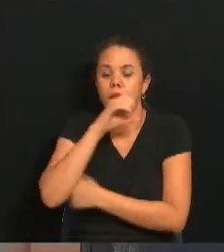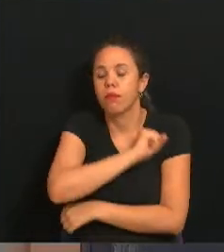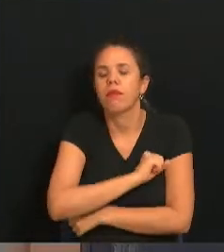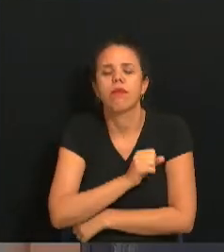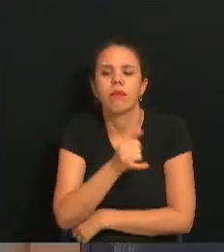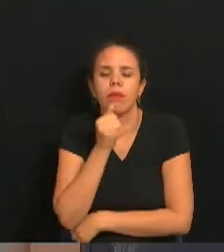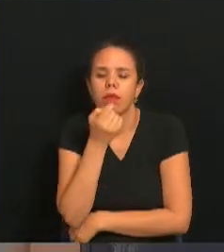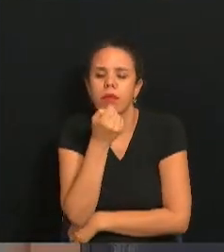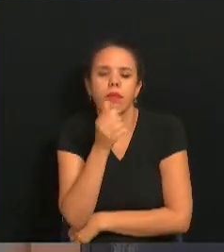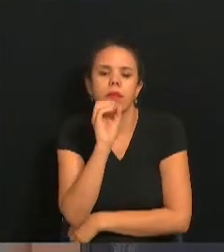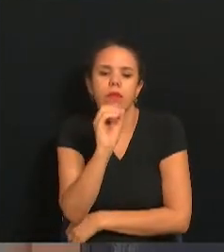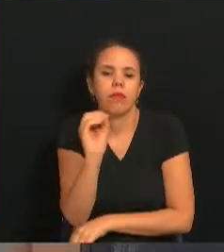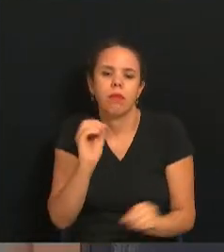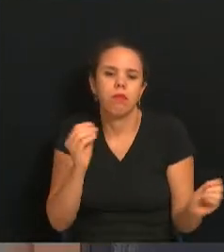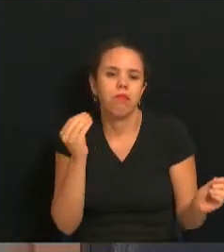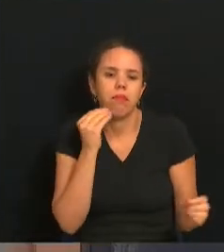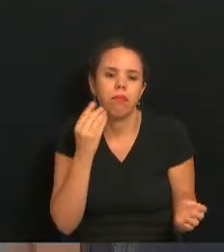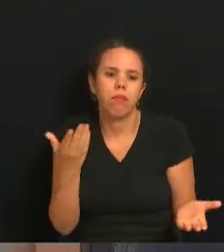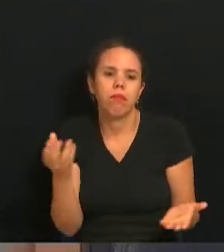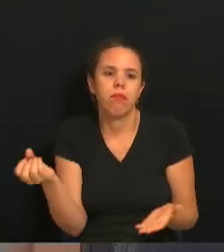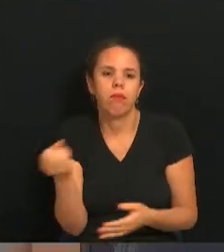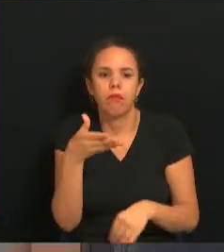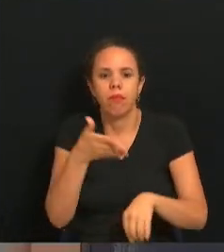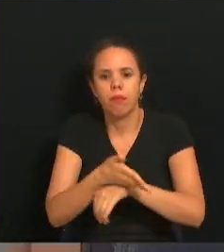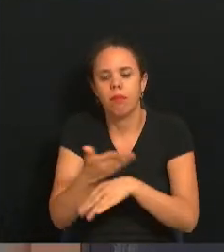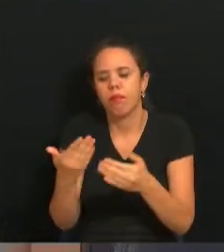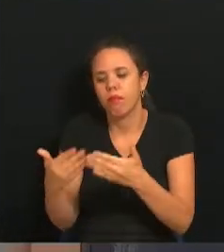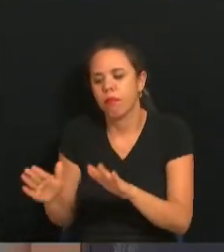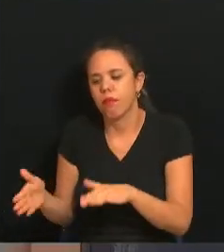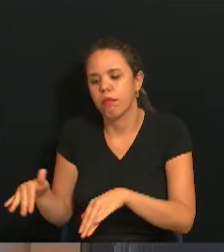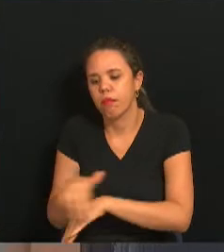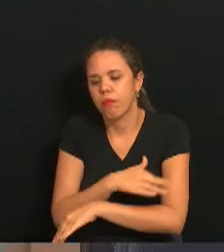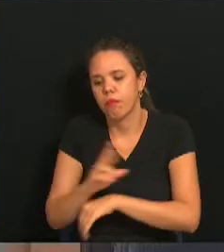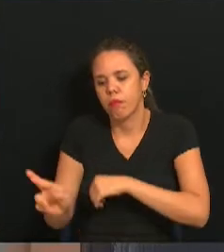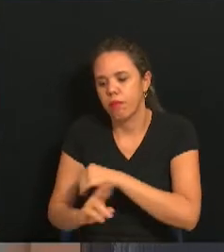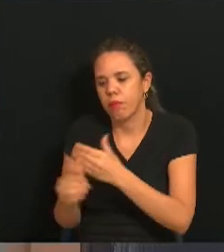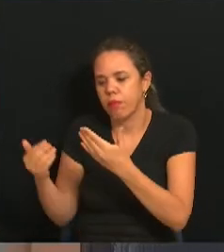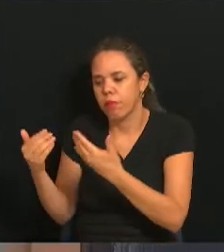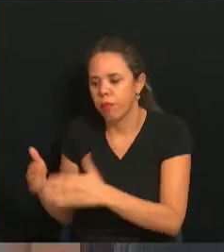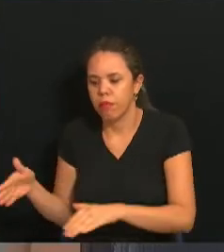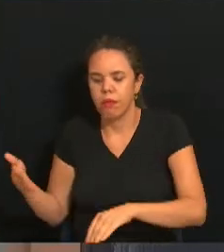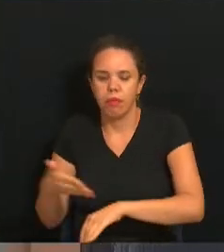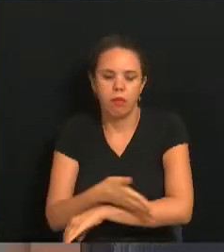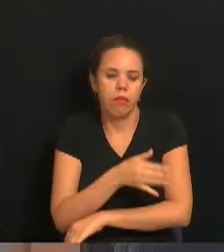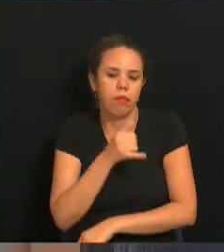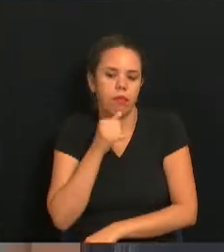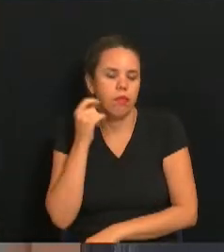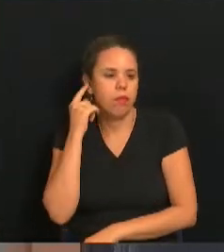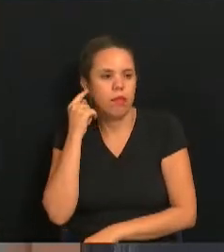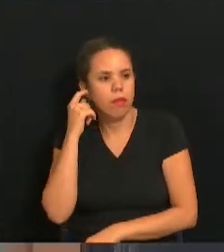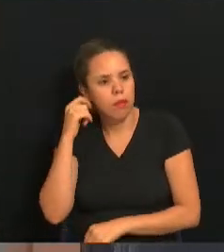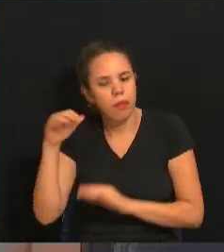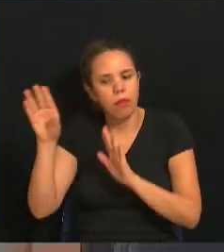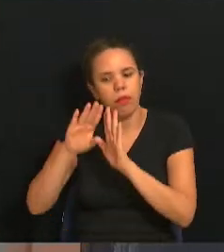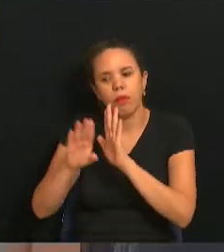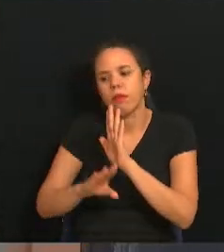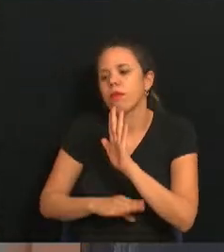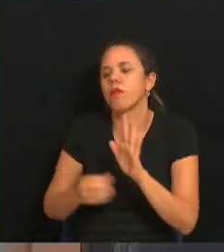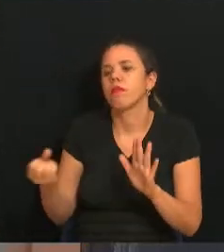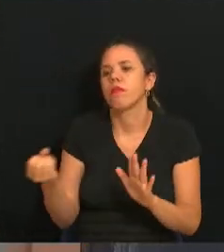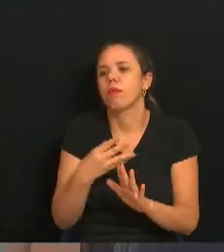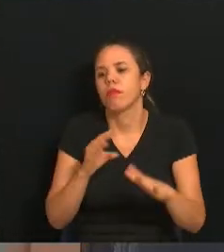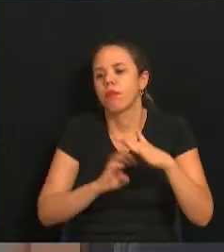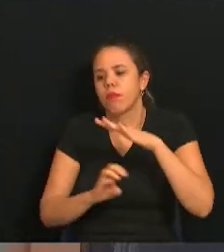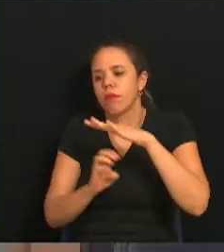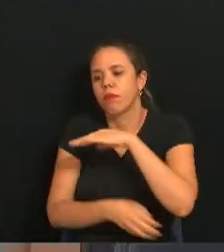zero possibilidade de novos acessos, né? Impossibilitando a instalação de novas